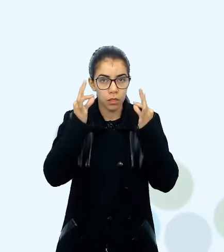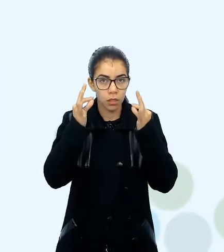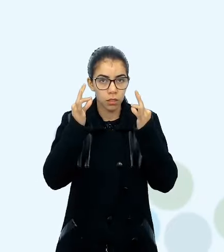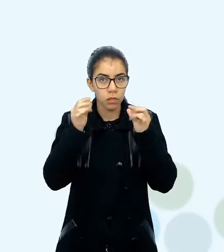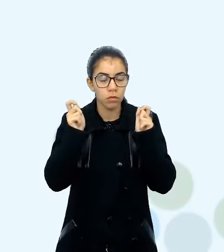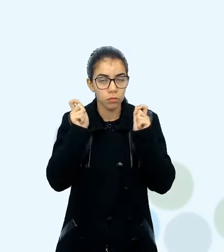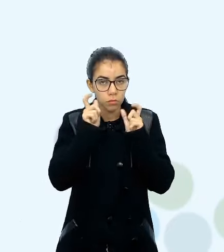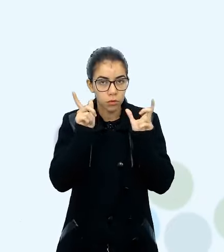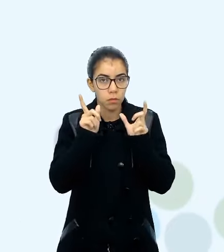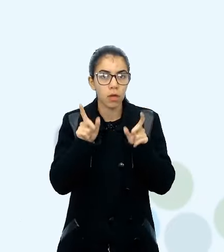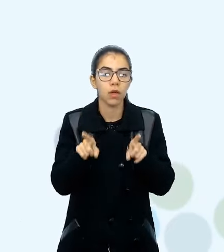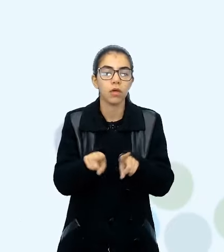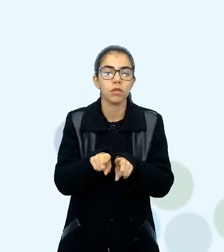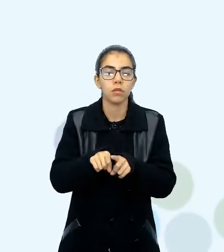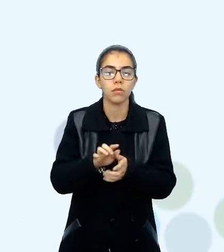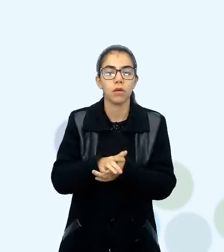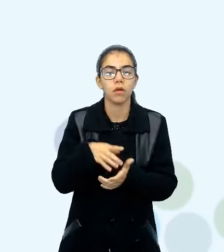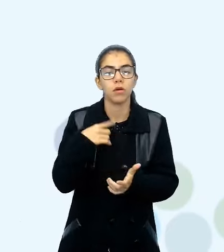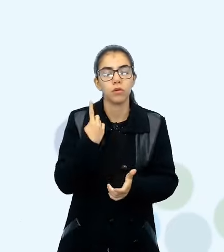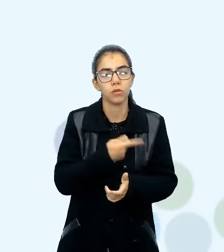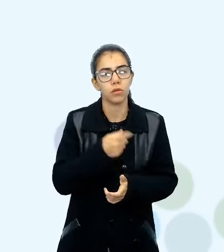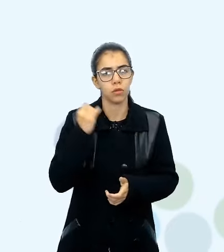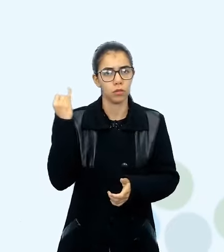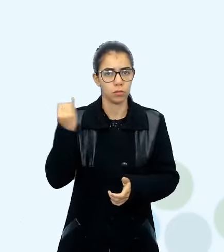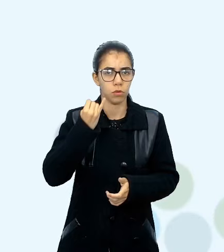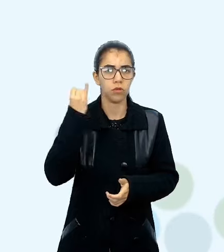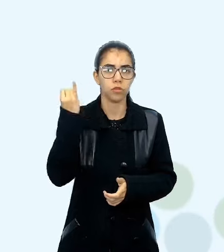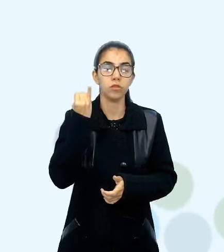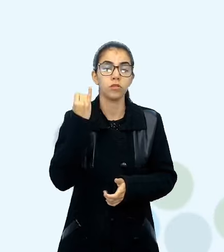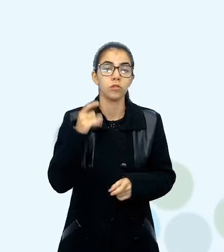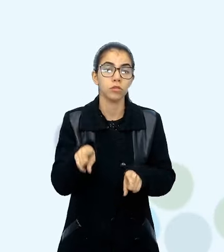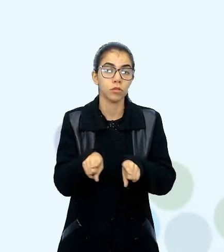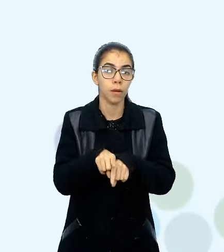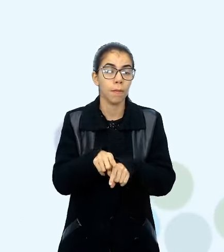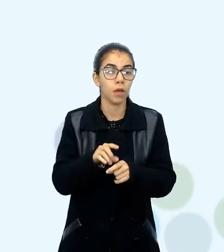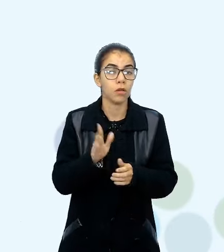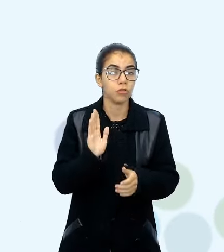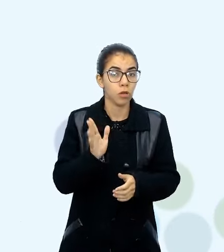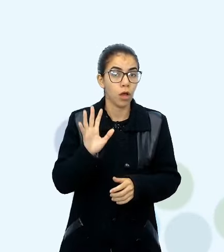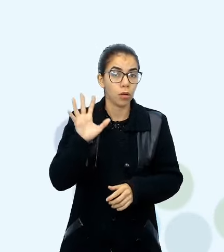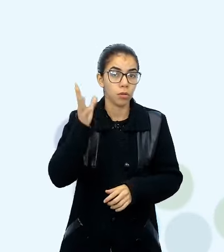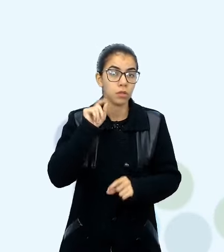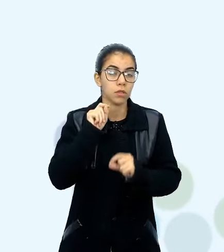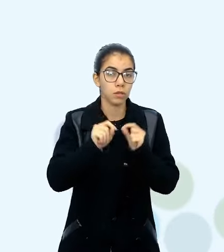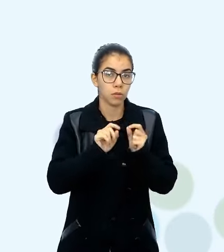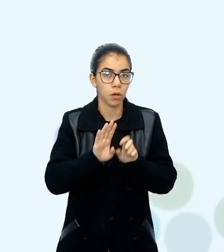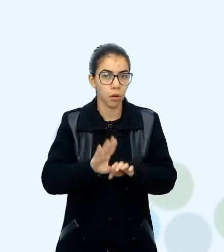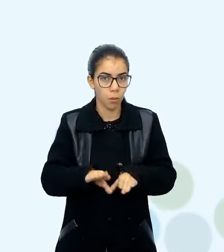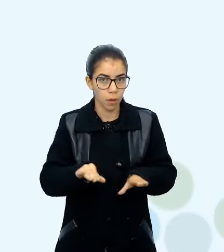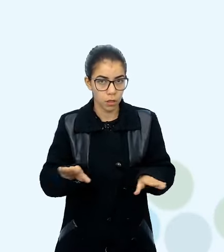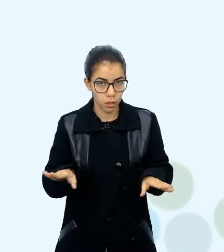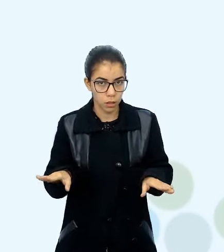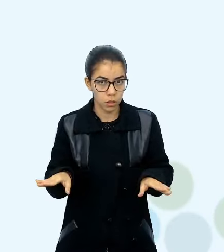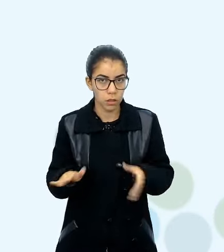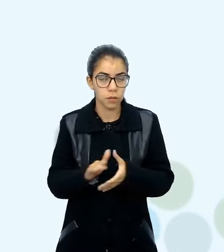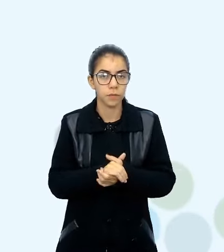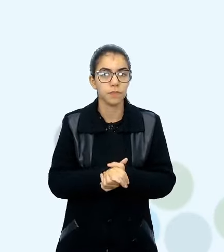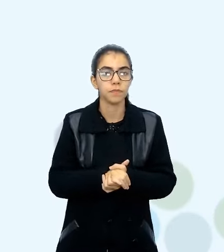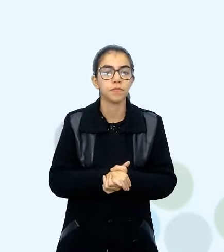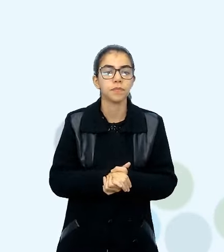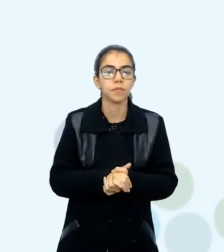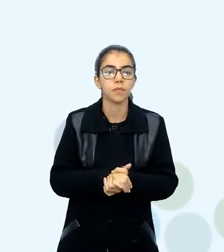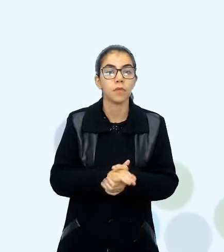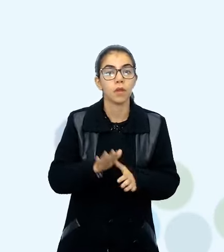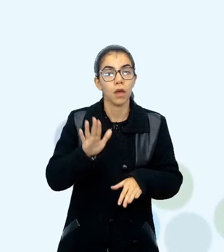né? E isso a gente diz que é muito importante, porque nós tivemos uma vez uma criança pequena, que nós